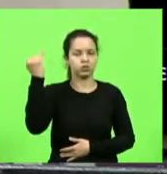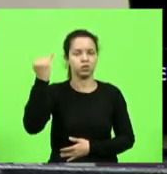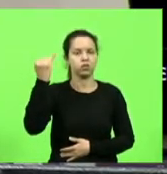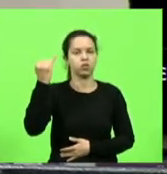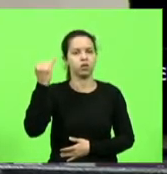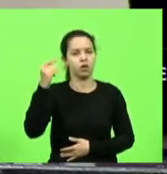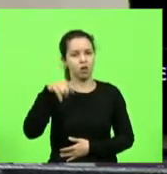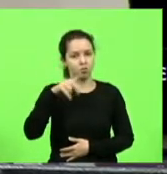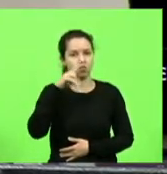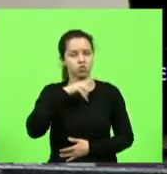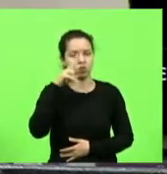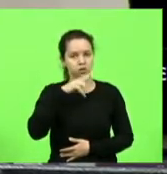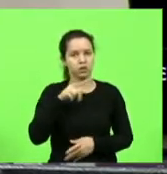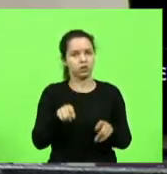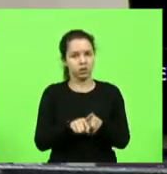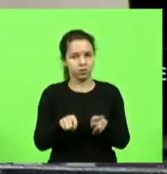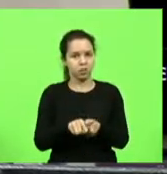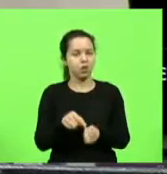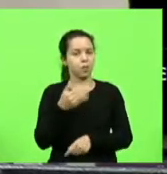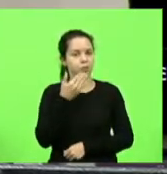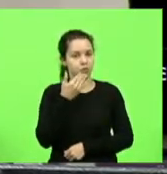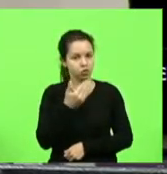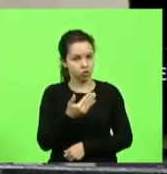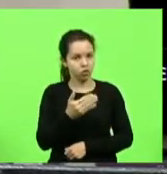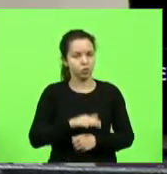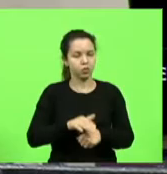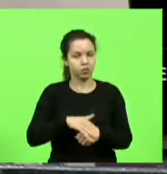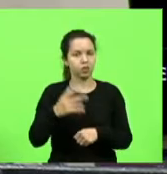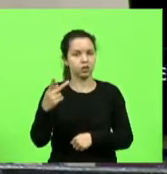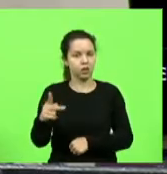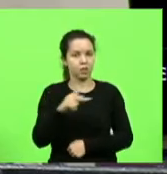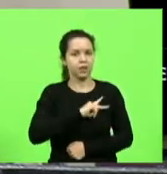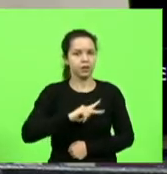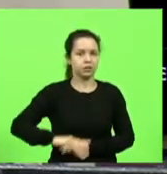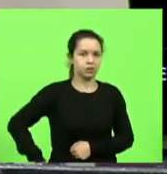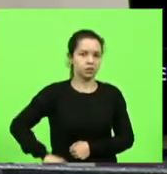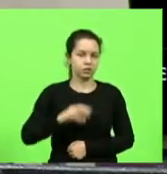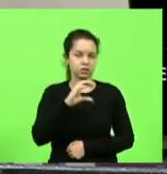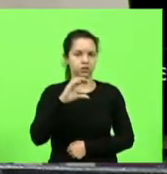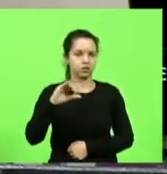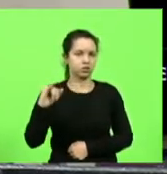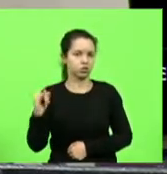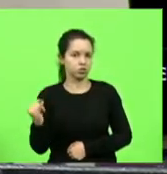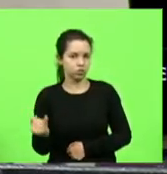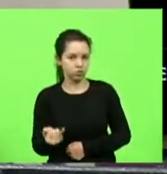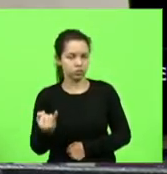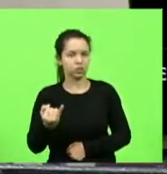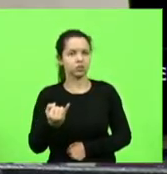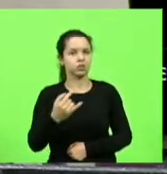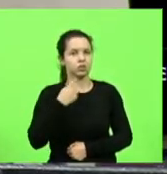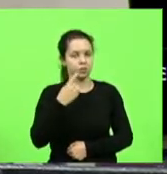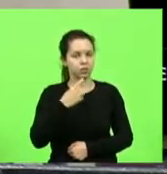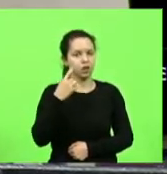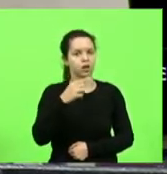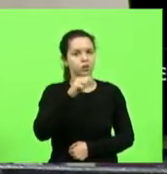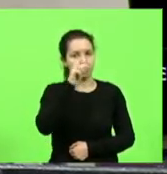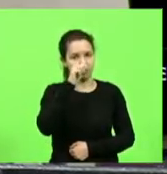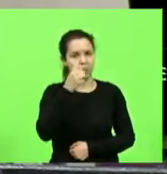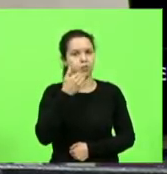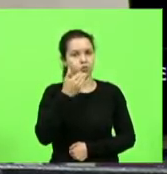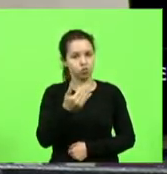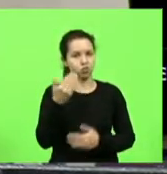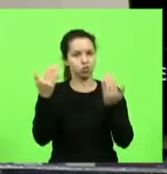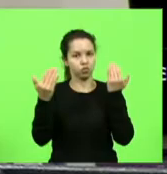matéria e o pedido do próprio presidente da CCJ, que o deputado João Amin, que pediu vistas, que devolvesse